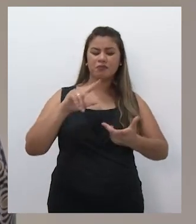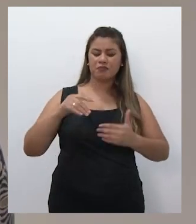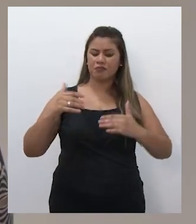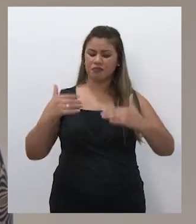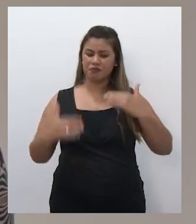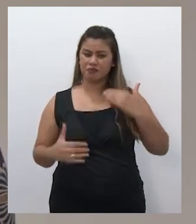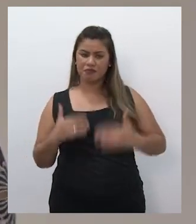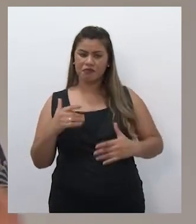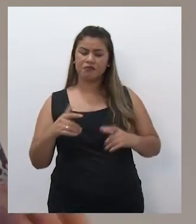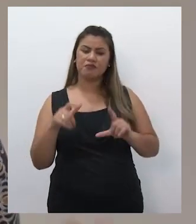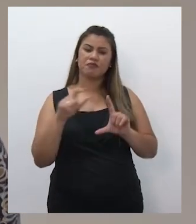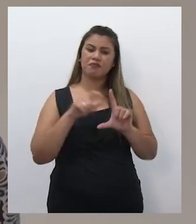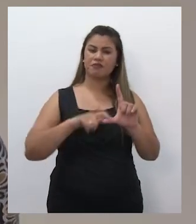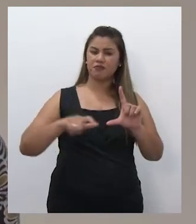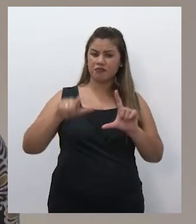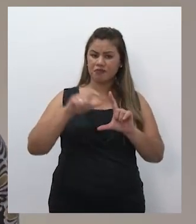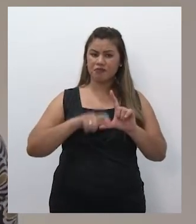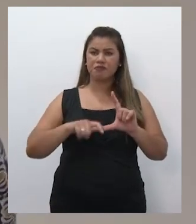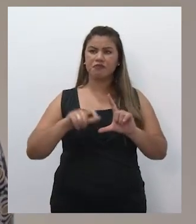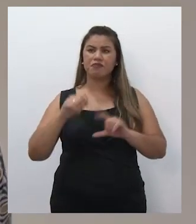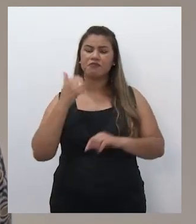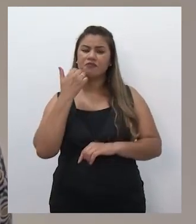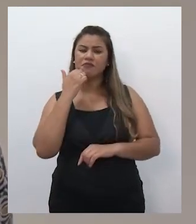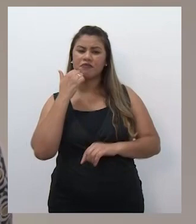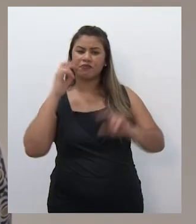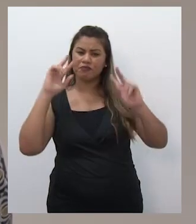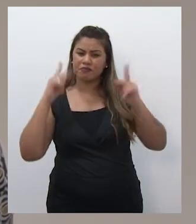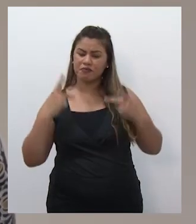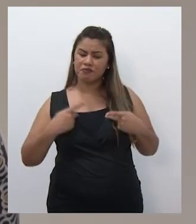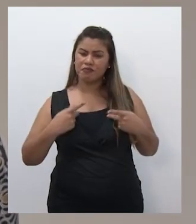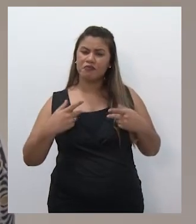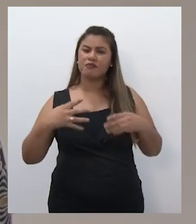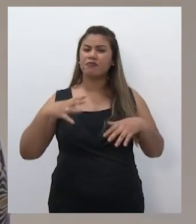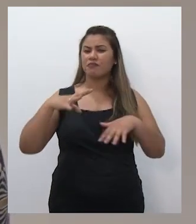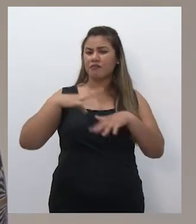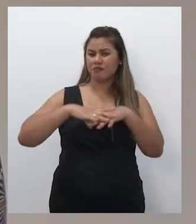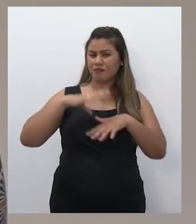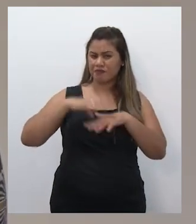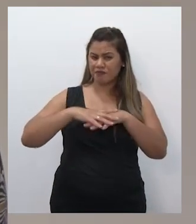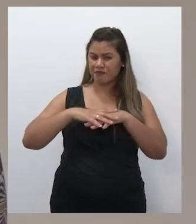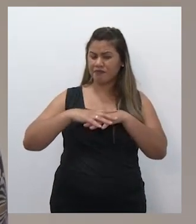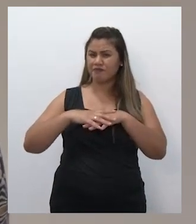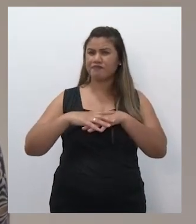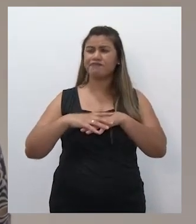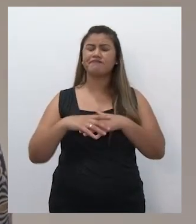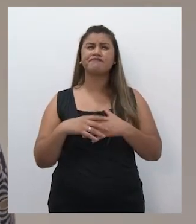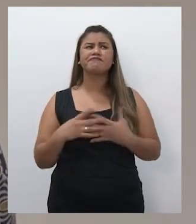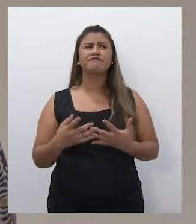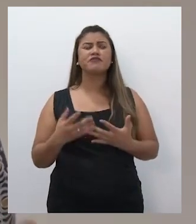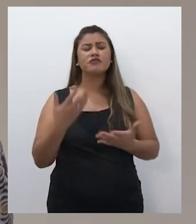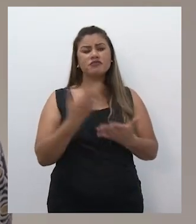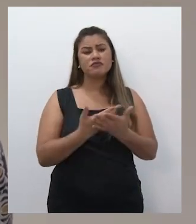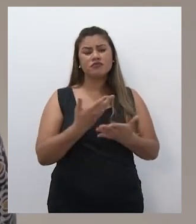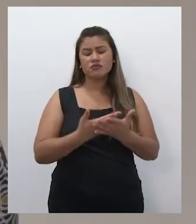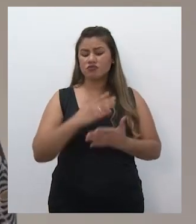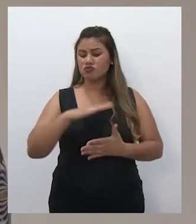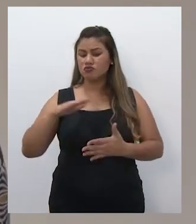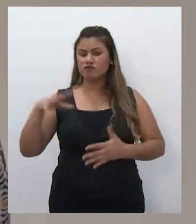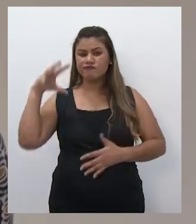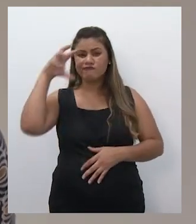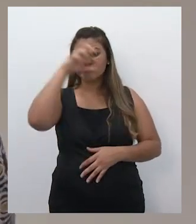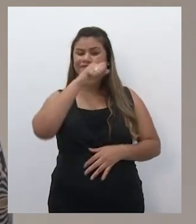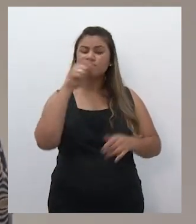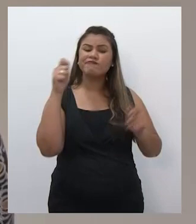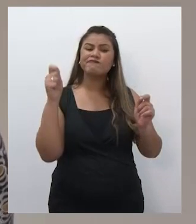sobre o mundo digital, o mundo das ciências humanas, da matemática, como é que a gente faz com que os nossos alunos se apropriem